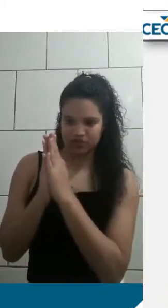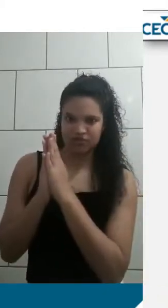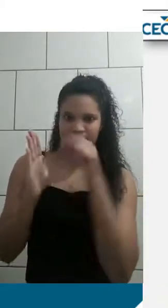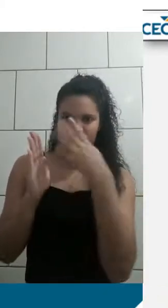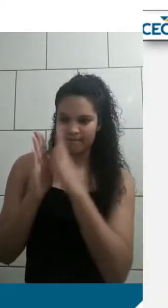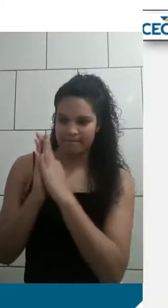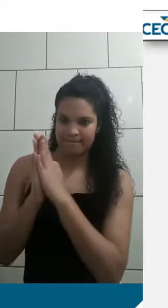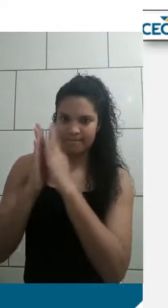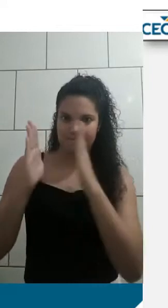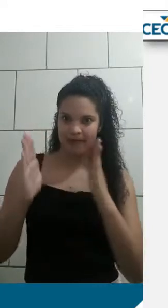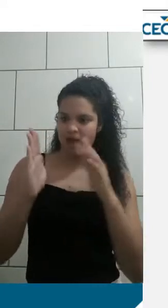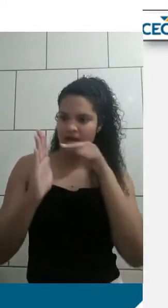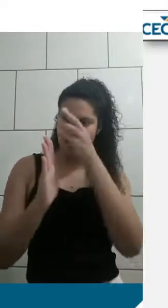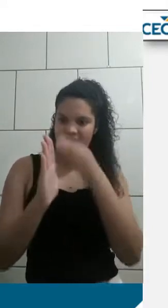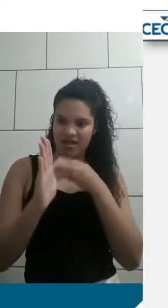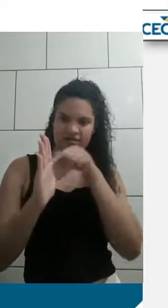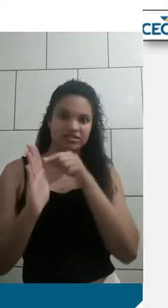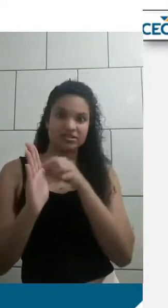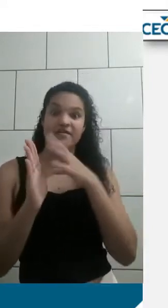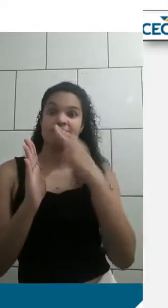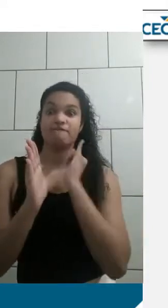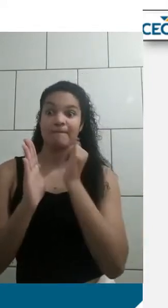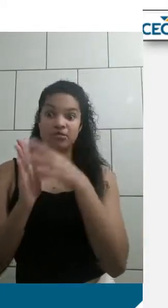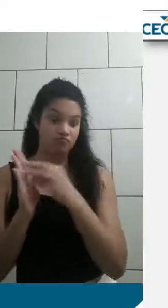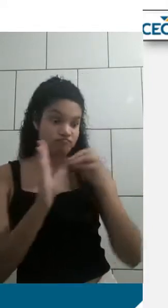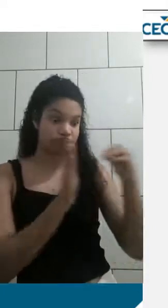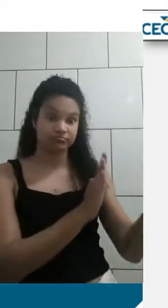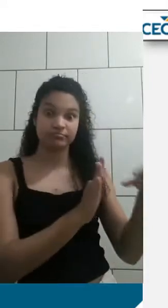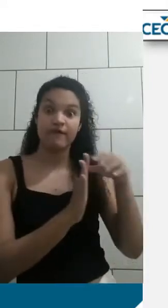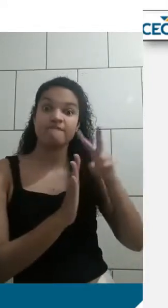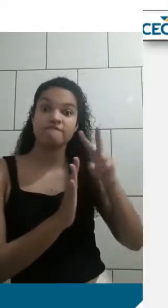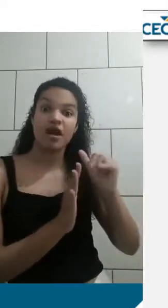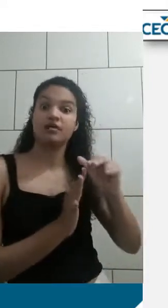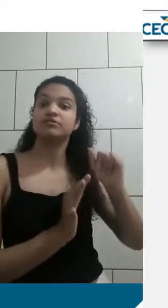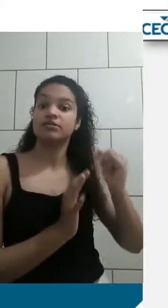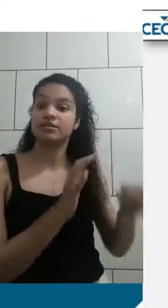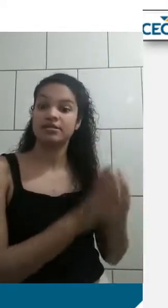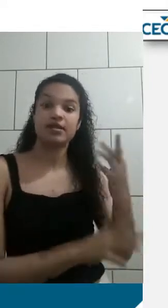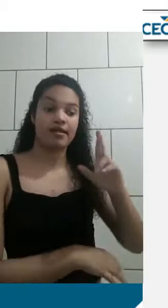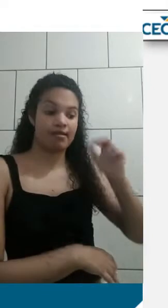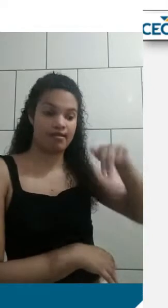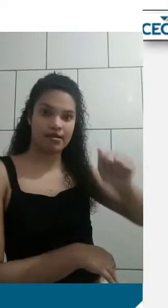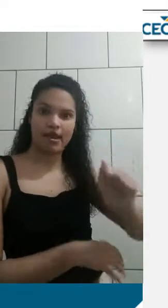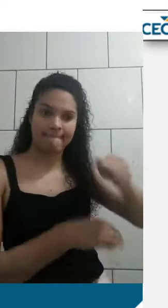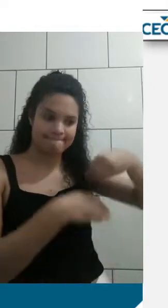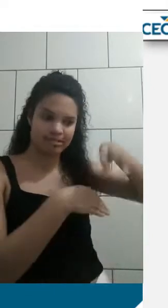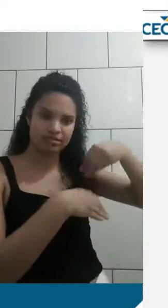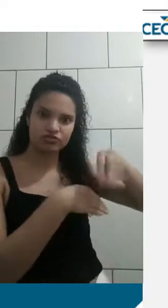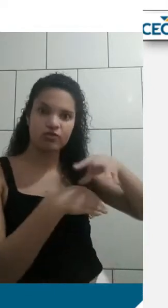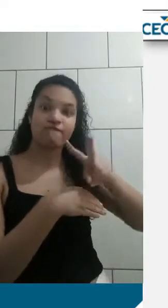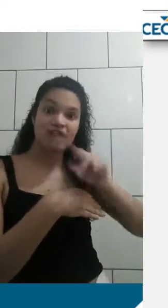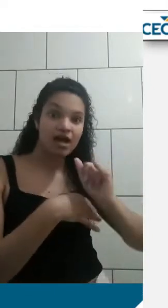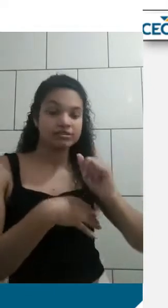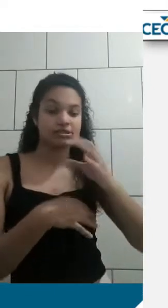com o pareamento de bases da fita molde com o RNA em formação, é formada uma molécula de RNA mensageiro que vai levar